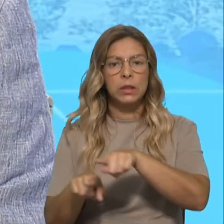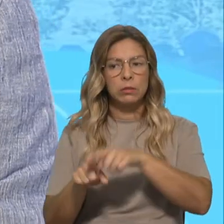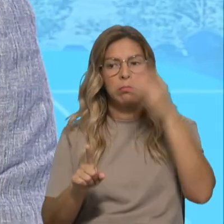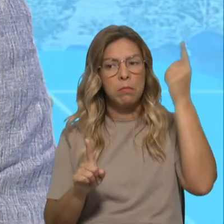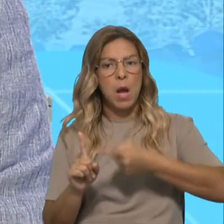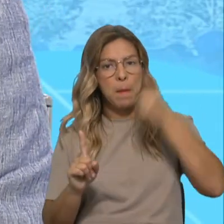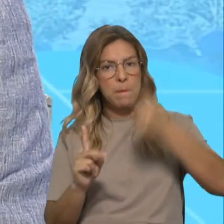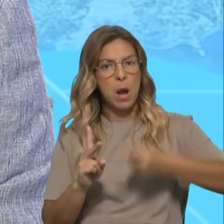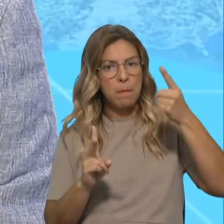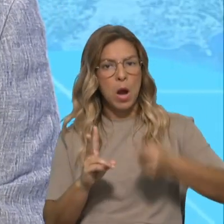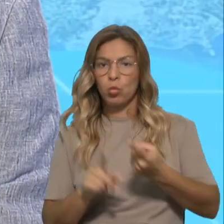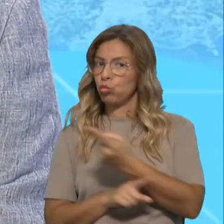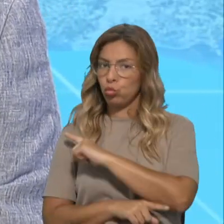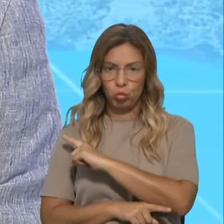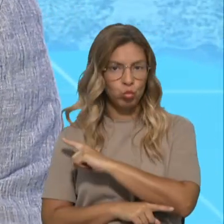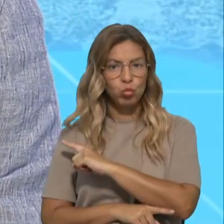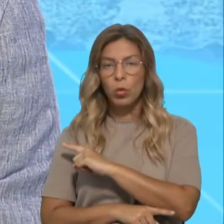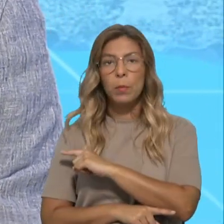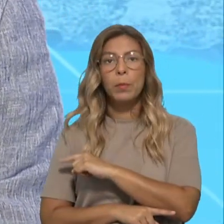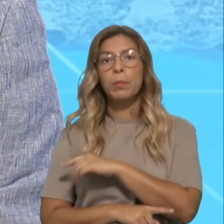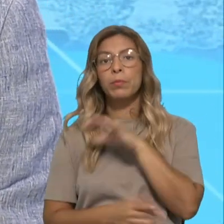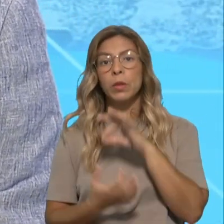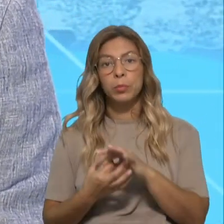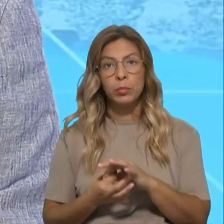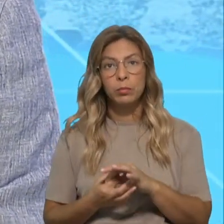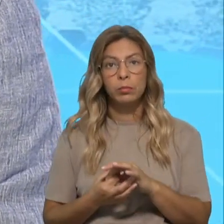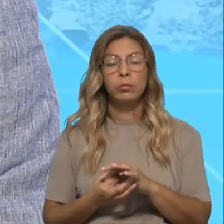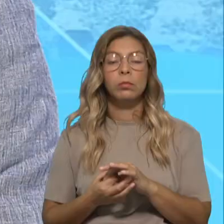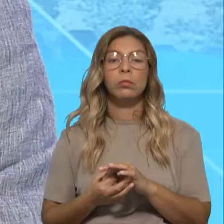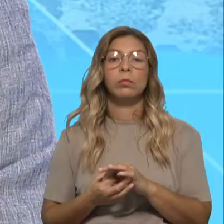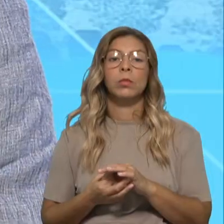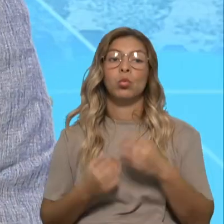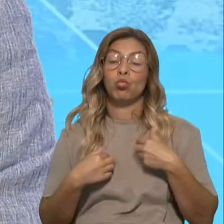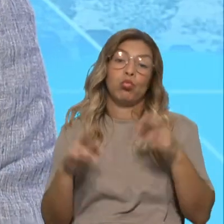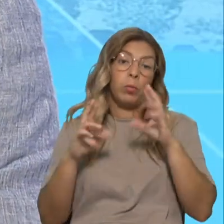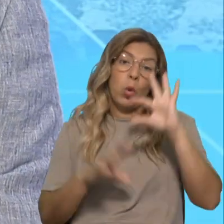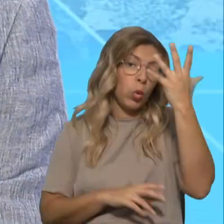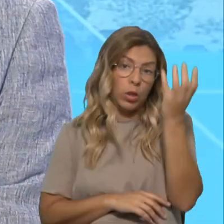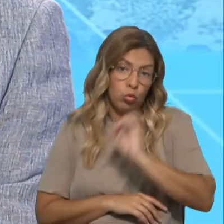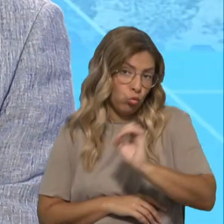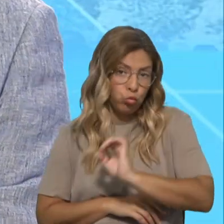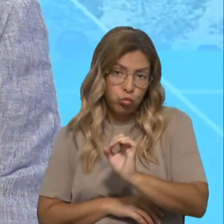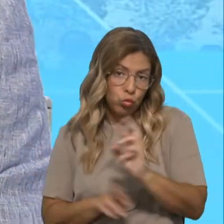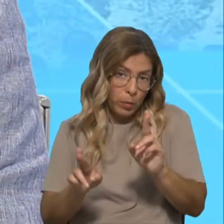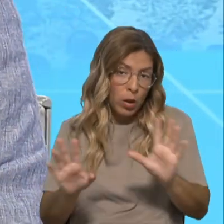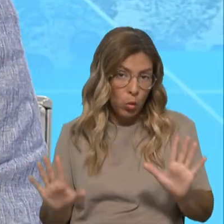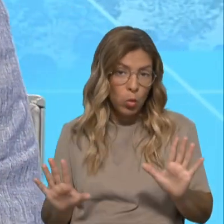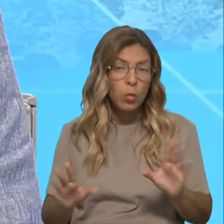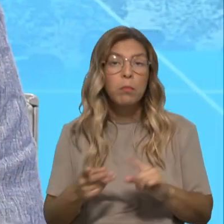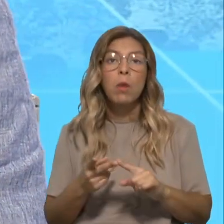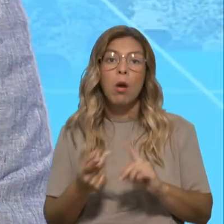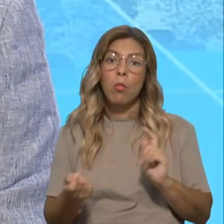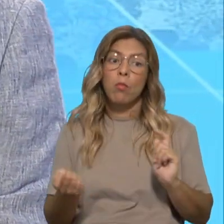na Europa. Há fenómenos, enfim, espero que isso não aconteça, não é? Mas que há uma radicalização, existe.